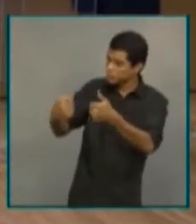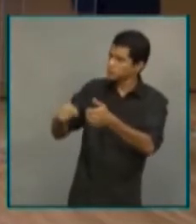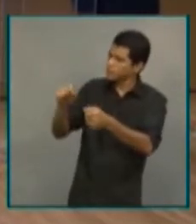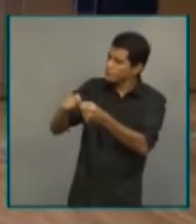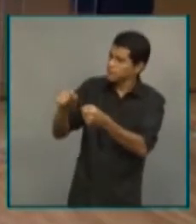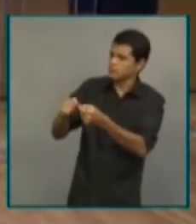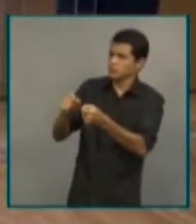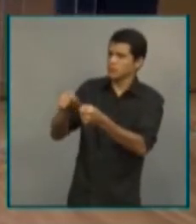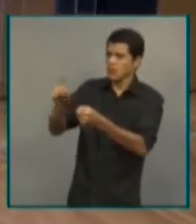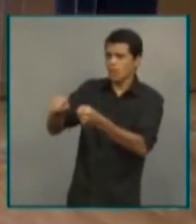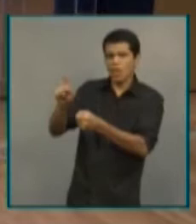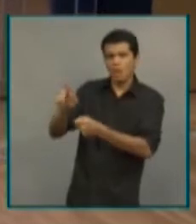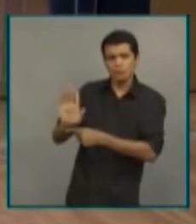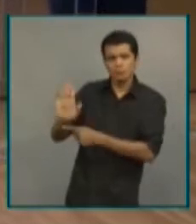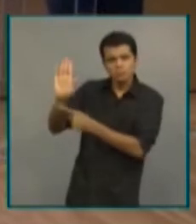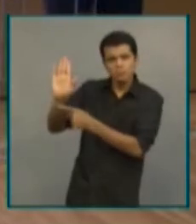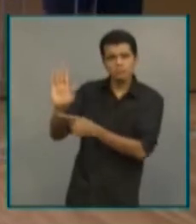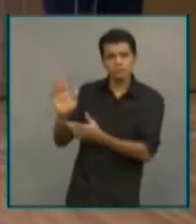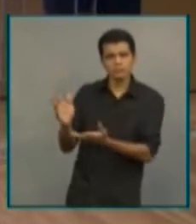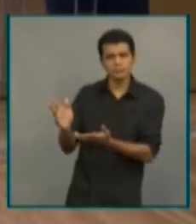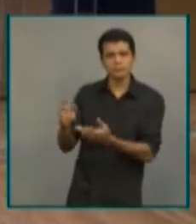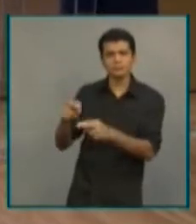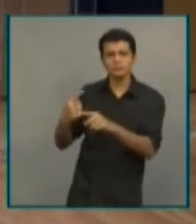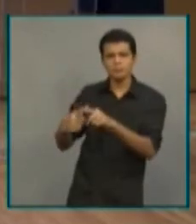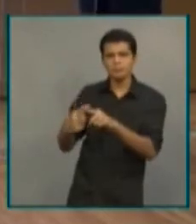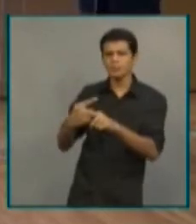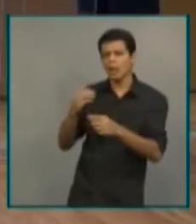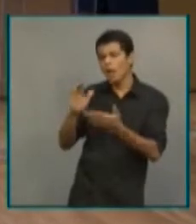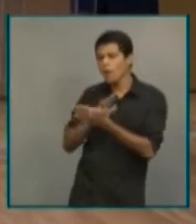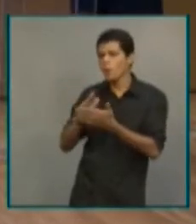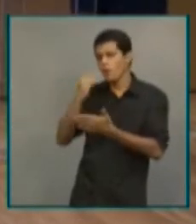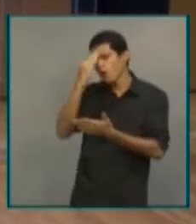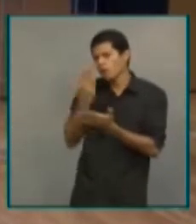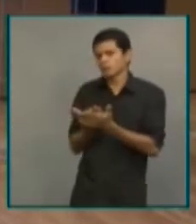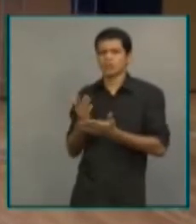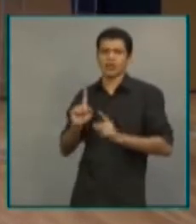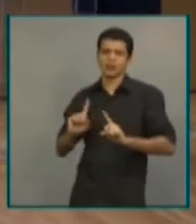candidato que desistiu porque sabia que ninguém acreditava mais.